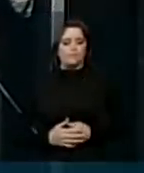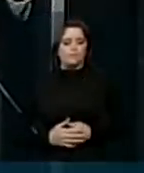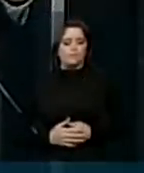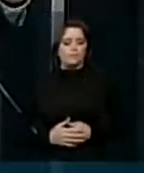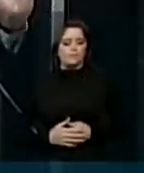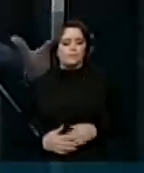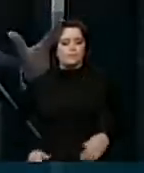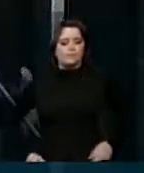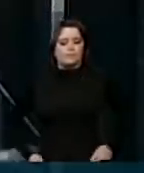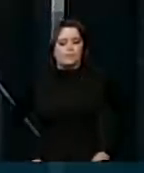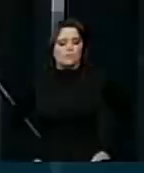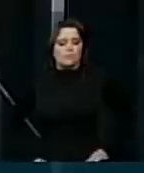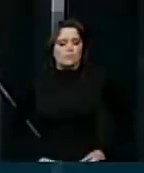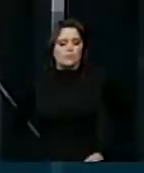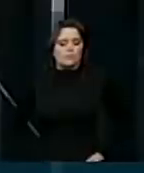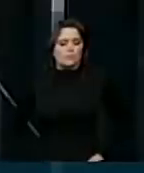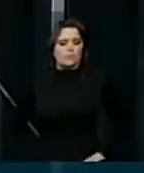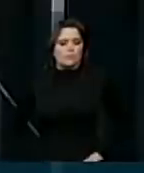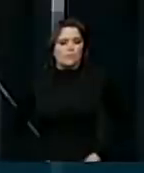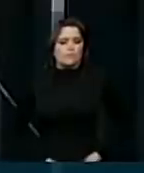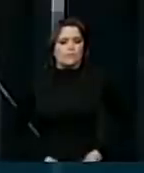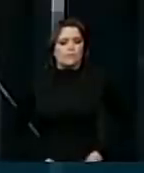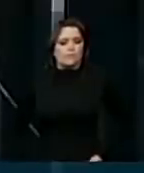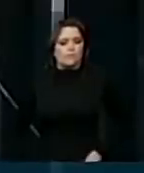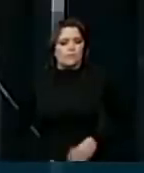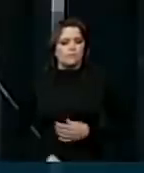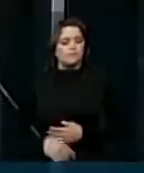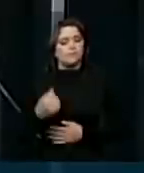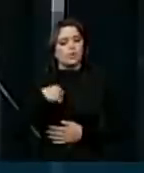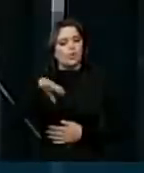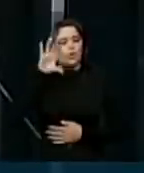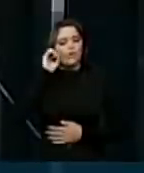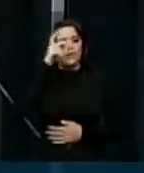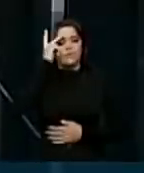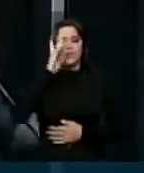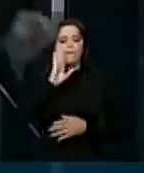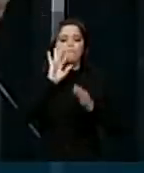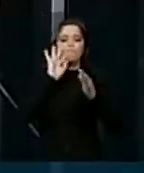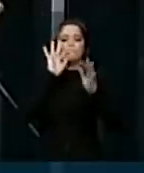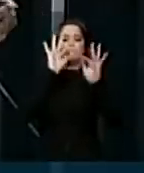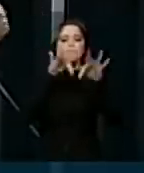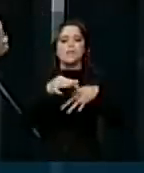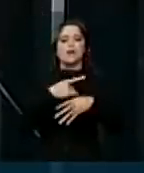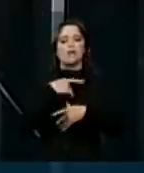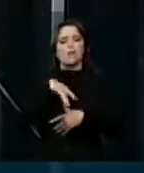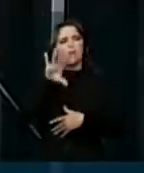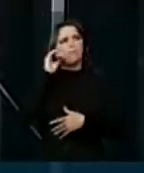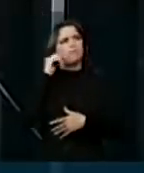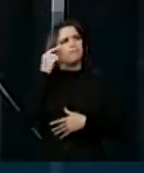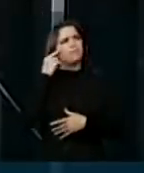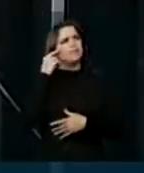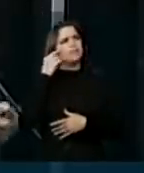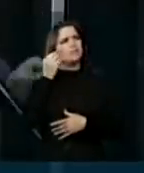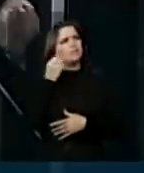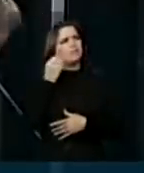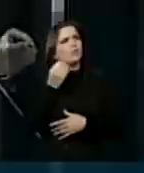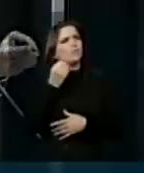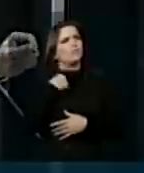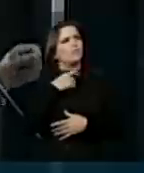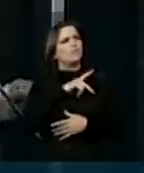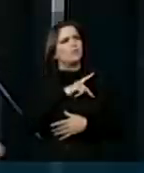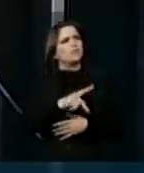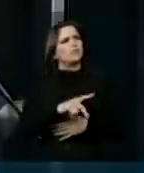que ouvia os votos finais dos ministros da Suprema Corte, eu estava pensando nessa cena